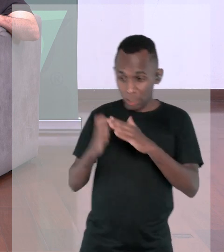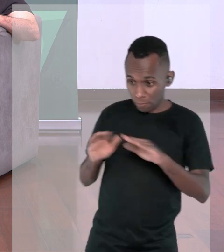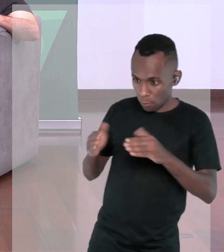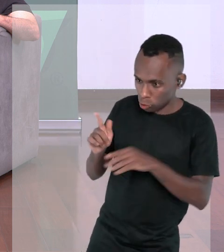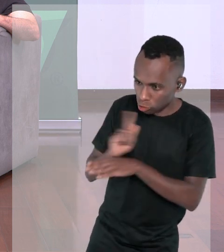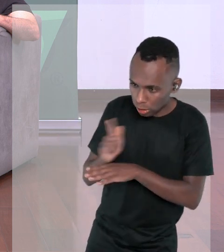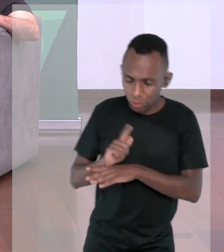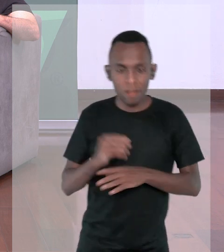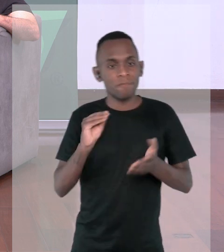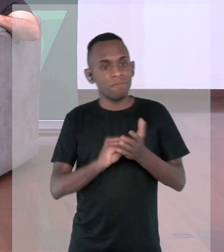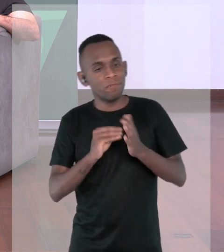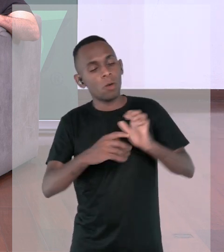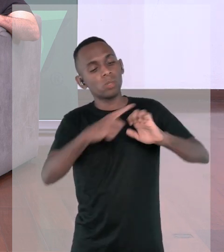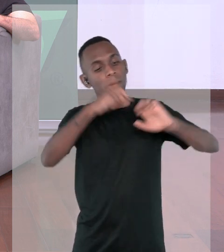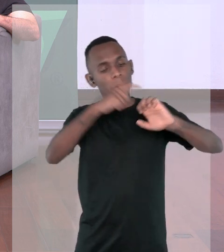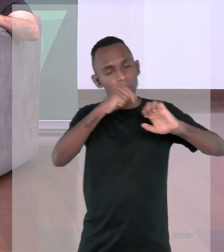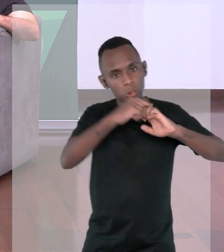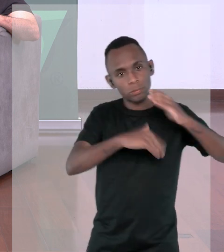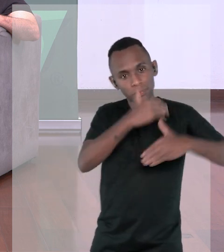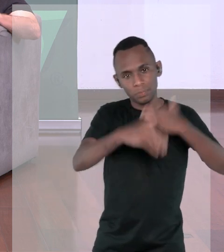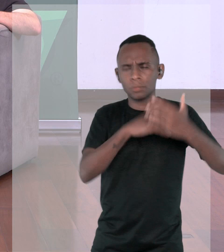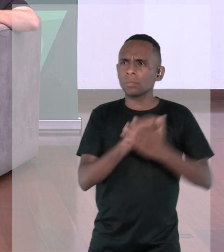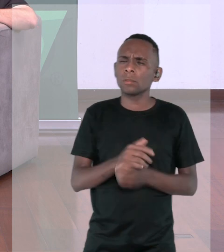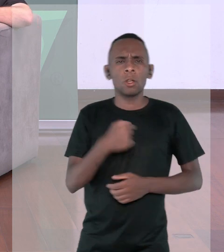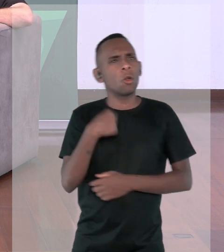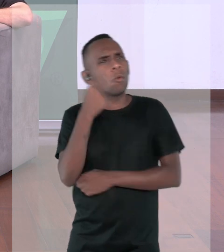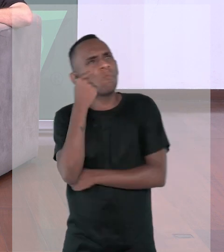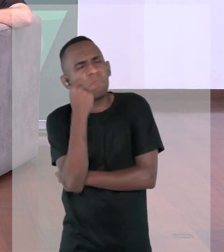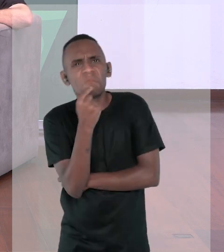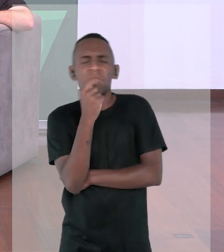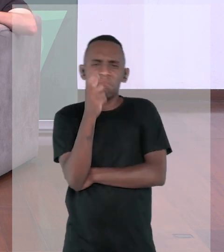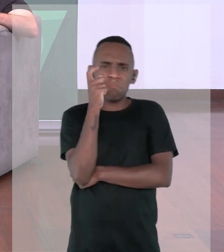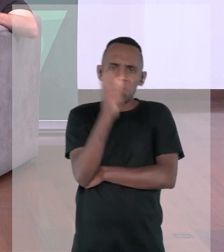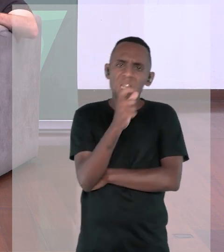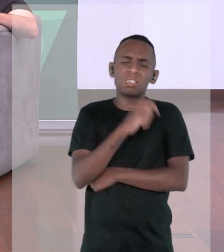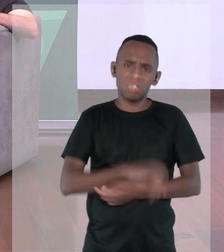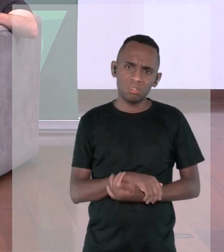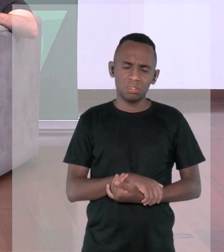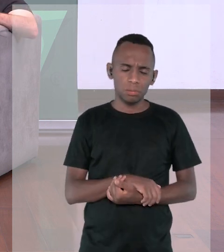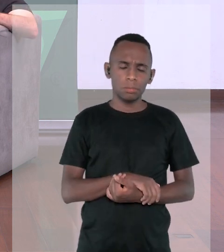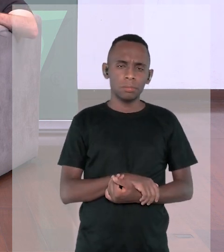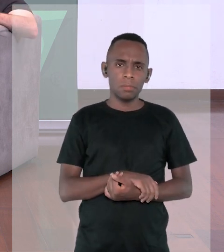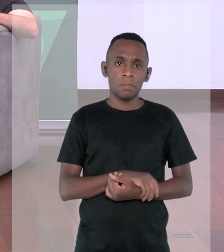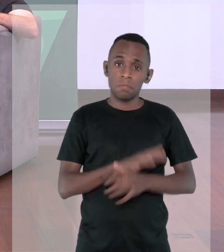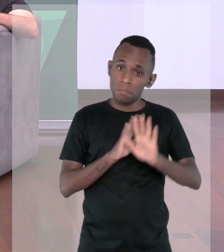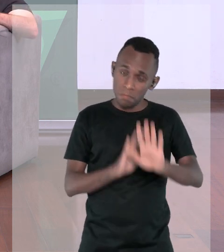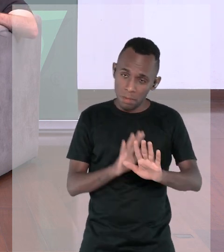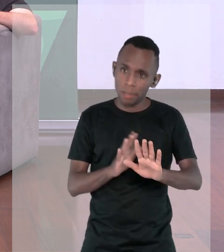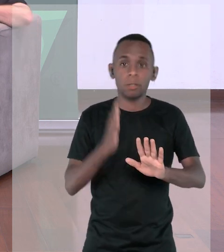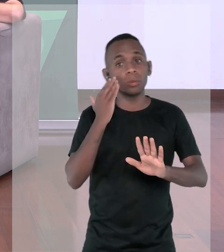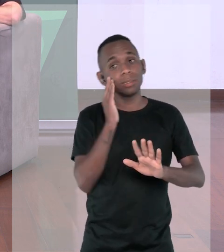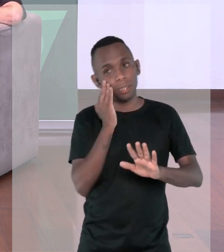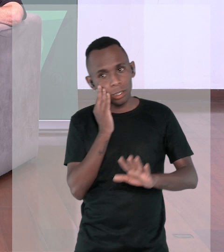deixando de ser empreendedoras. Quando eu vi isso, eu falei, isso é interessante. Espera aí, deixa